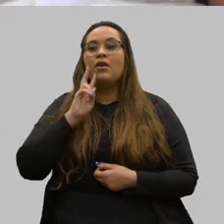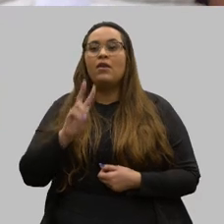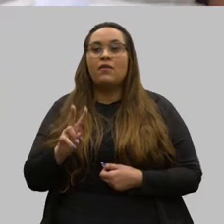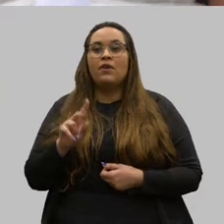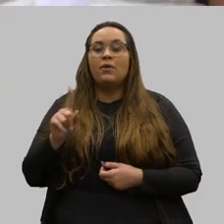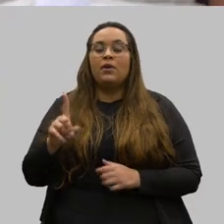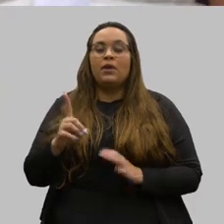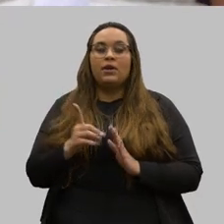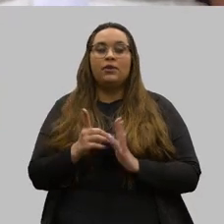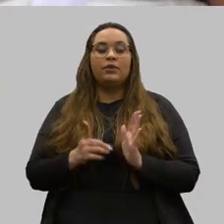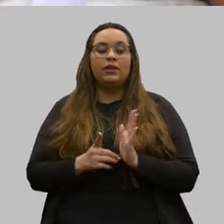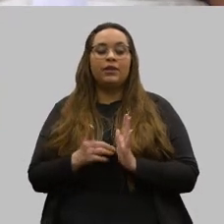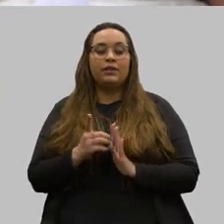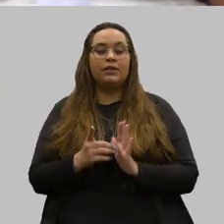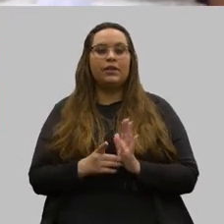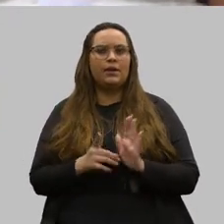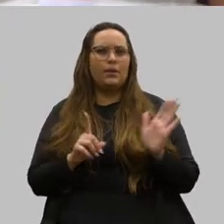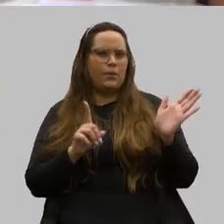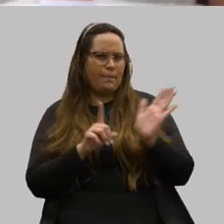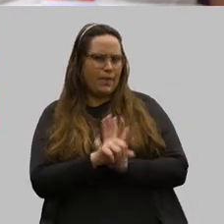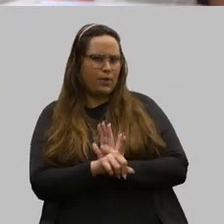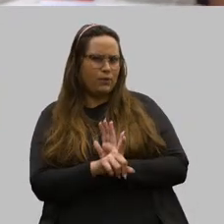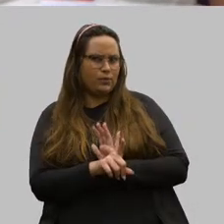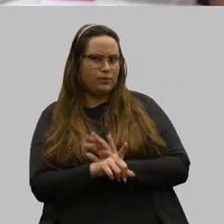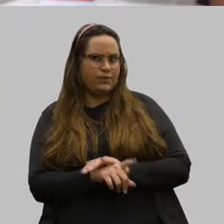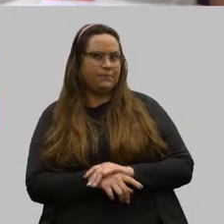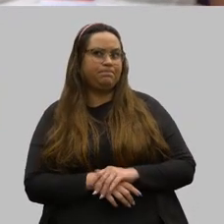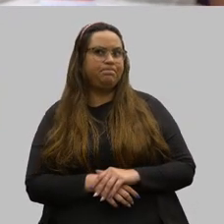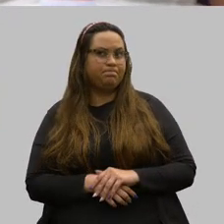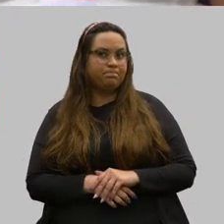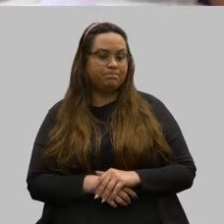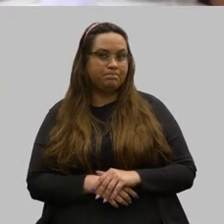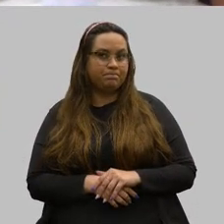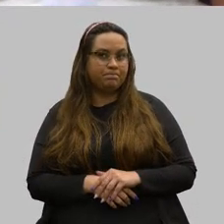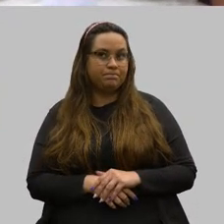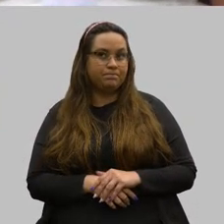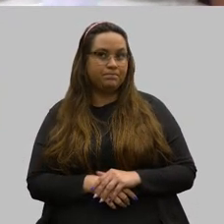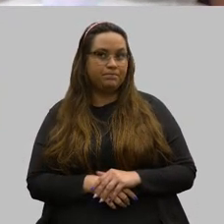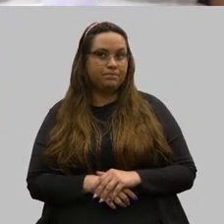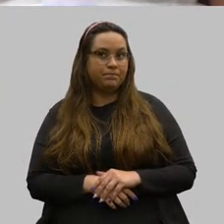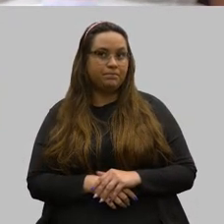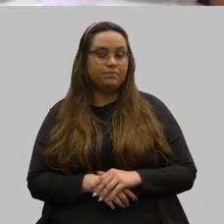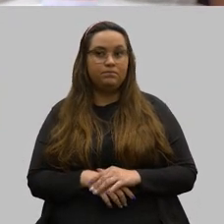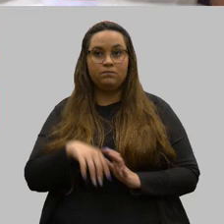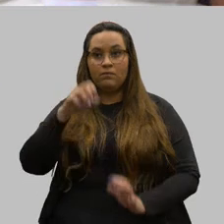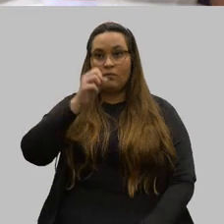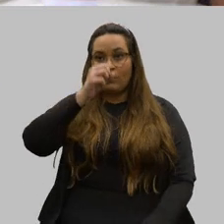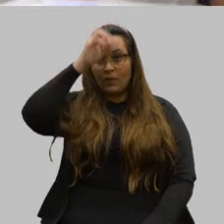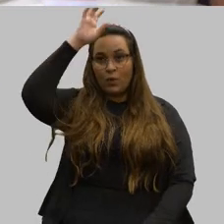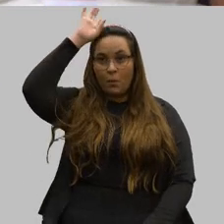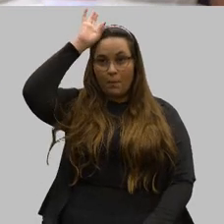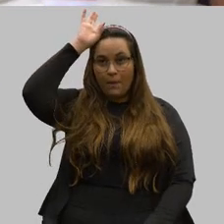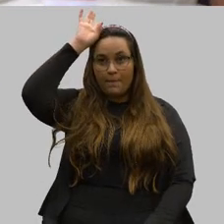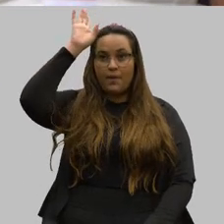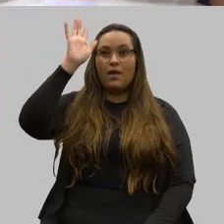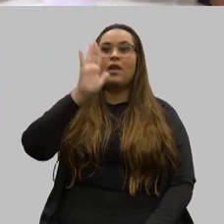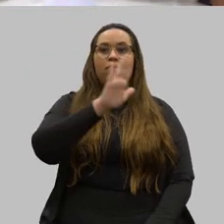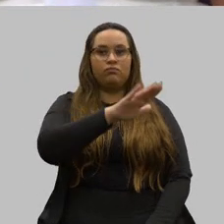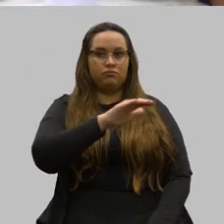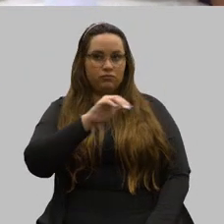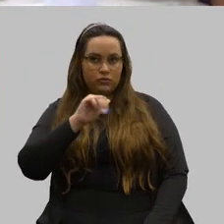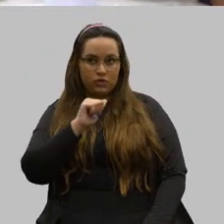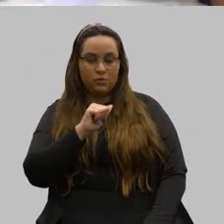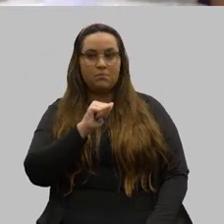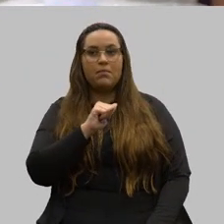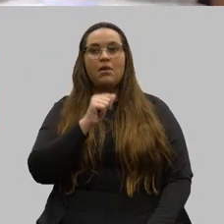decreto a pergunta é eh o bombeiro obviamente foi chamado para